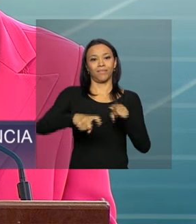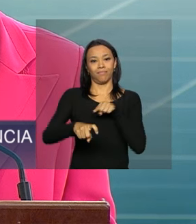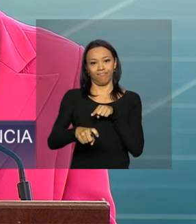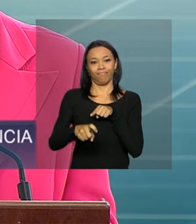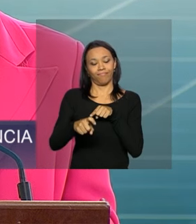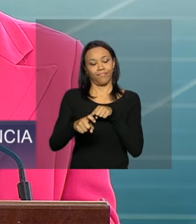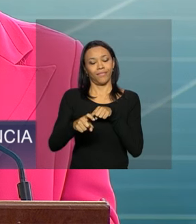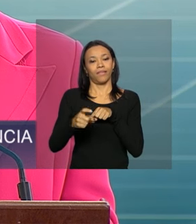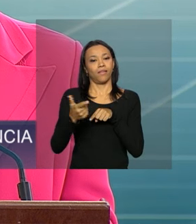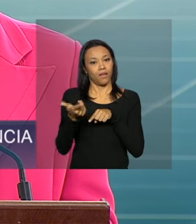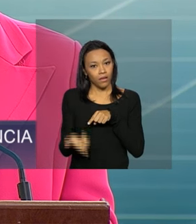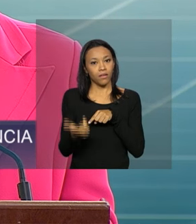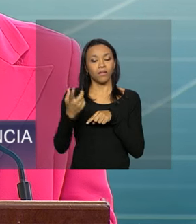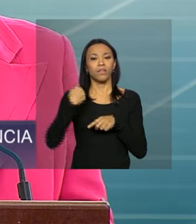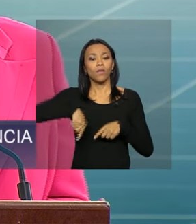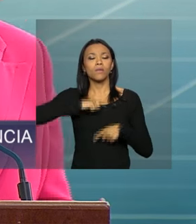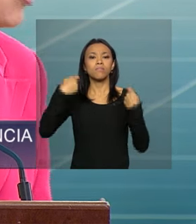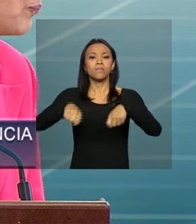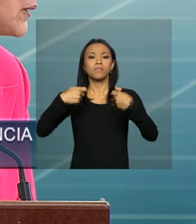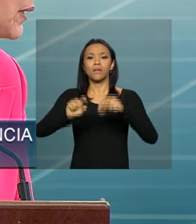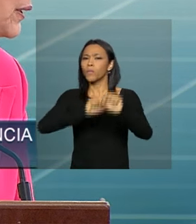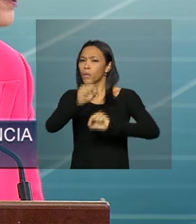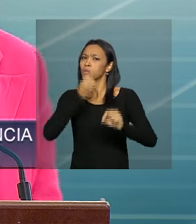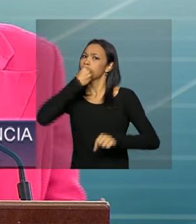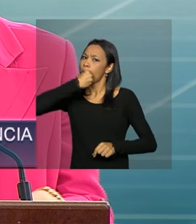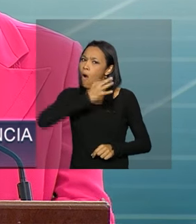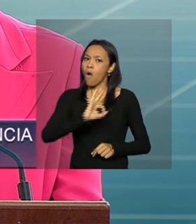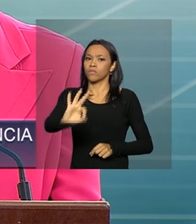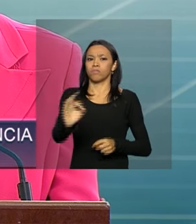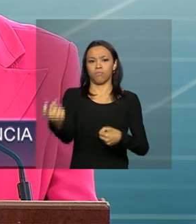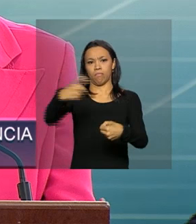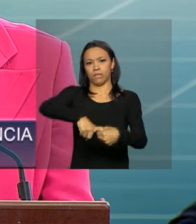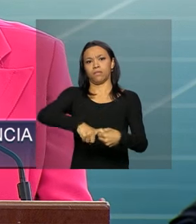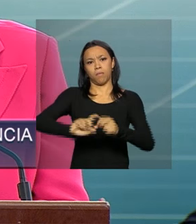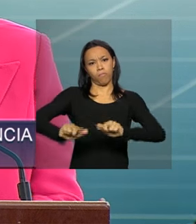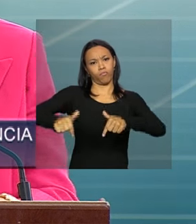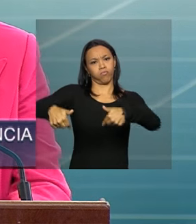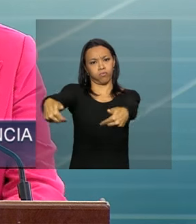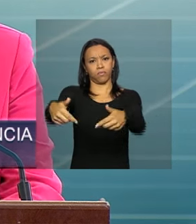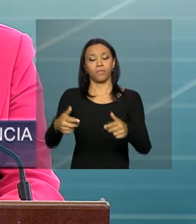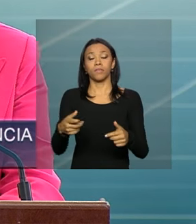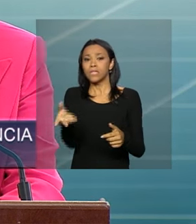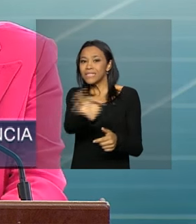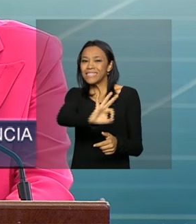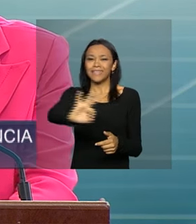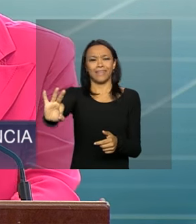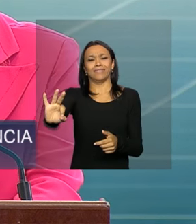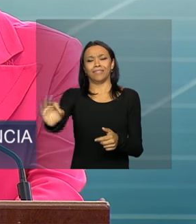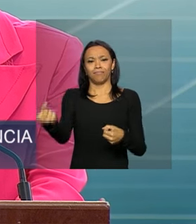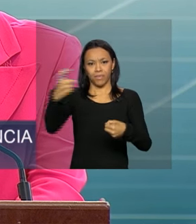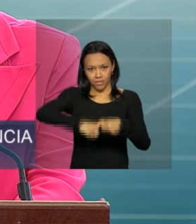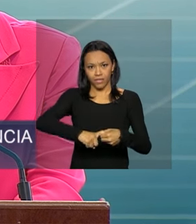aí, nós precisávamos de uma boa parceria. Nós precisávamos de uma excelente